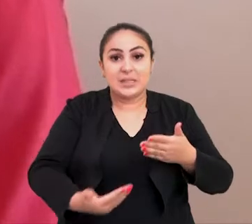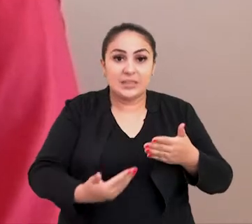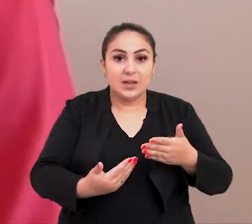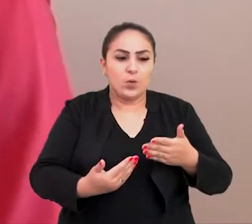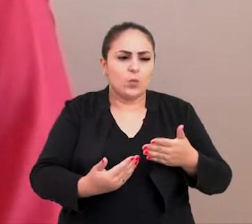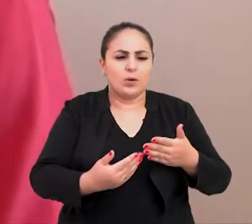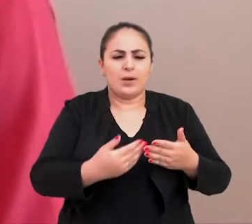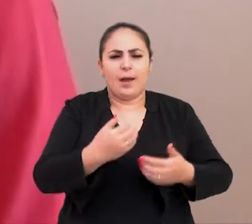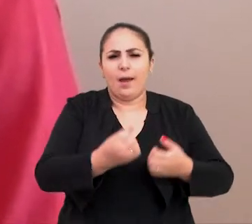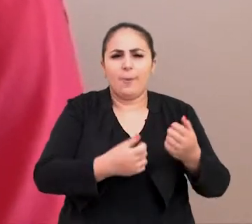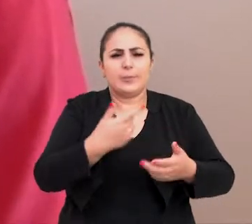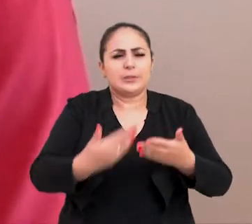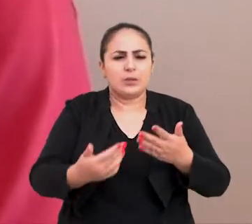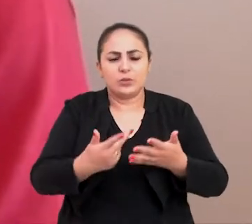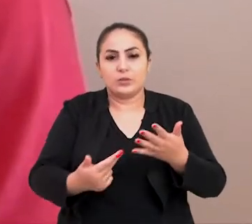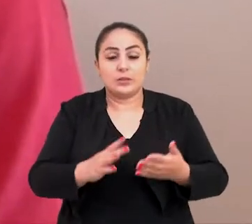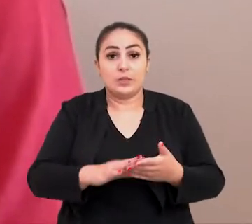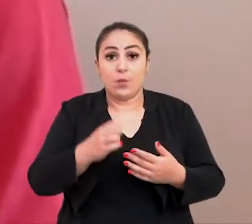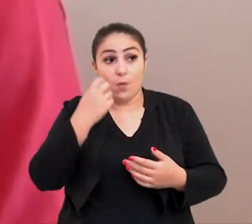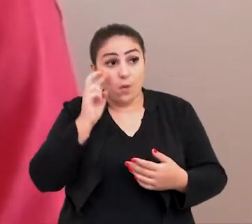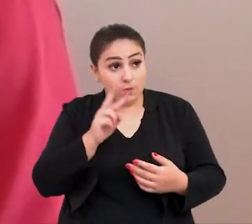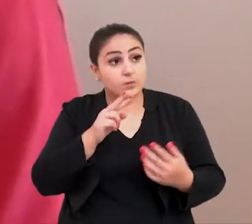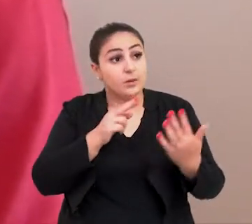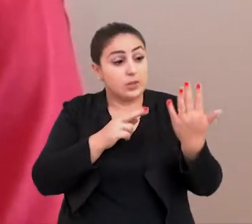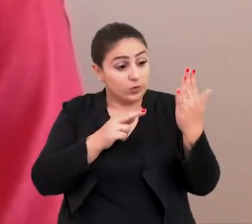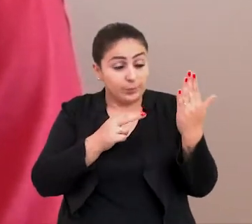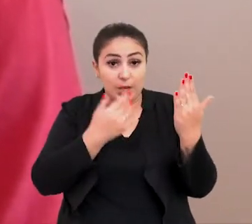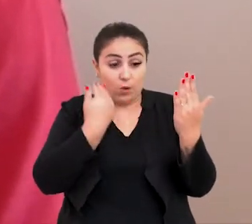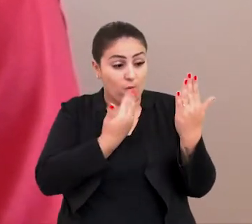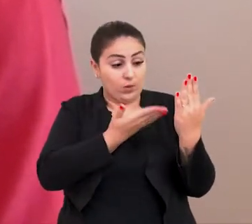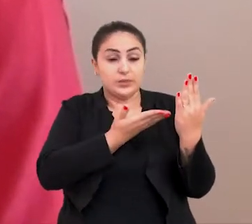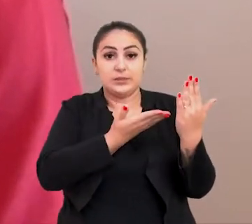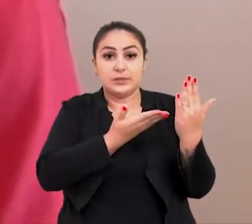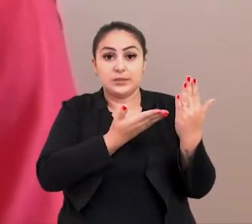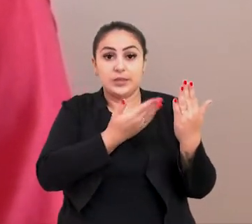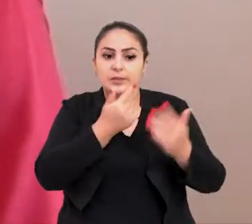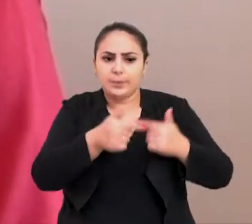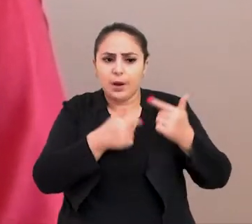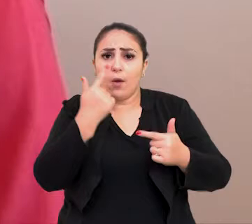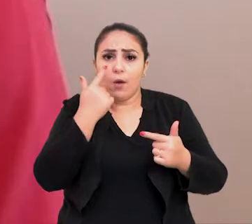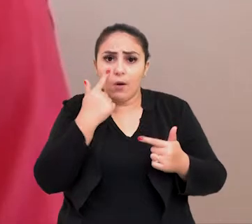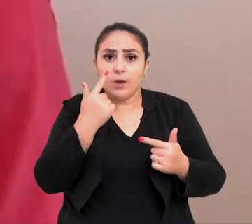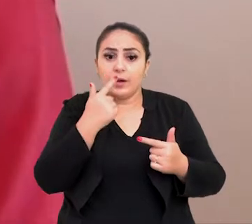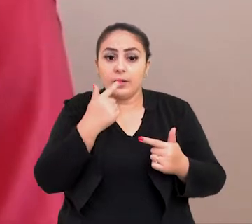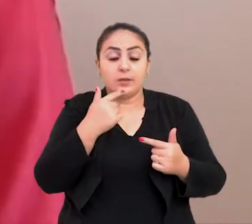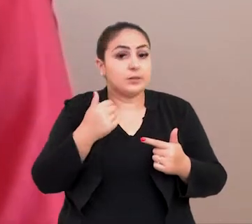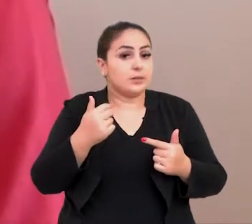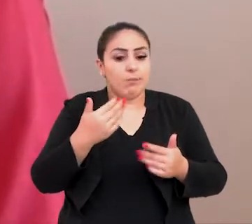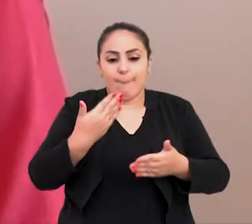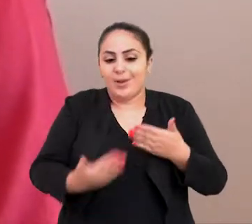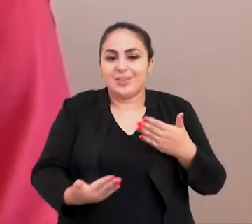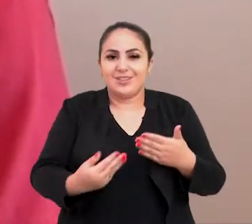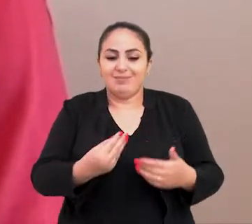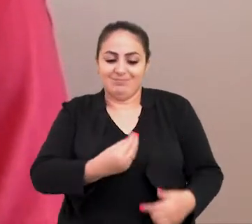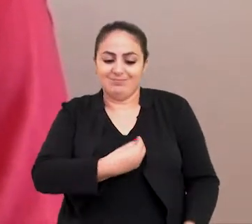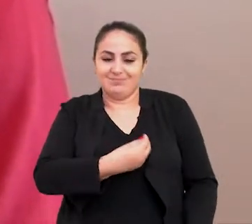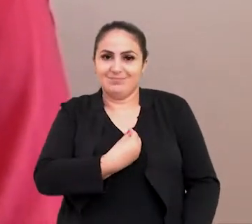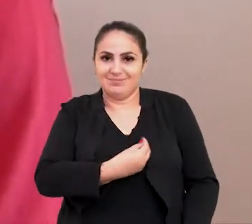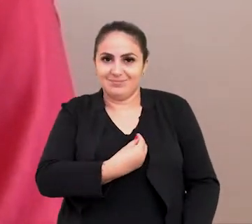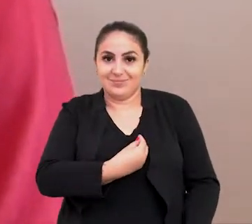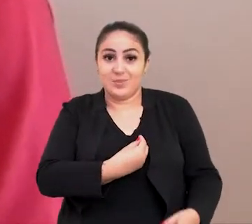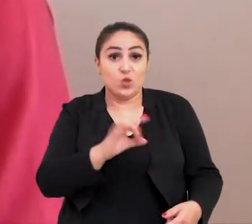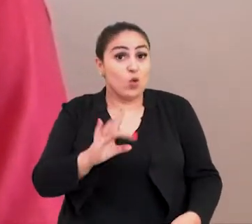que se perderam. Aí eu peço para eles ir no banheiro ali e se olhar no espelho. E aí trabalho em cima disso, porque o que eles não perderam é a vida,